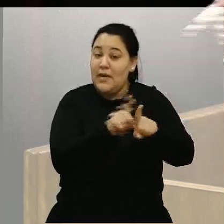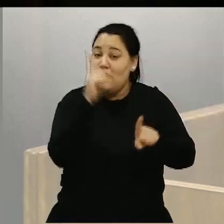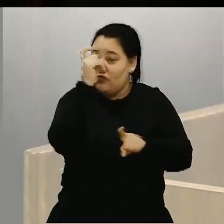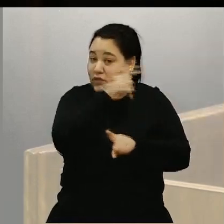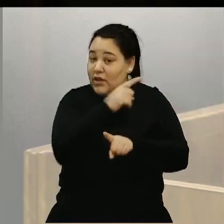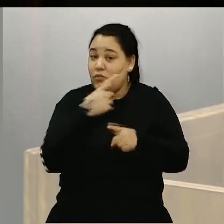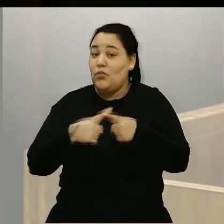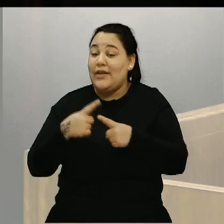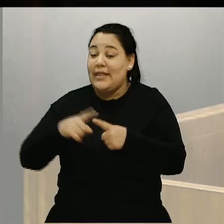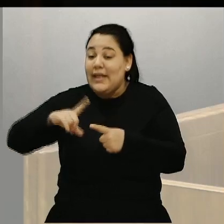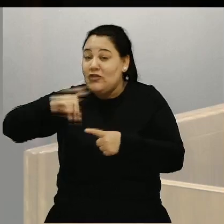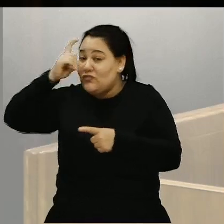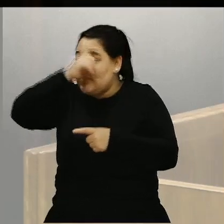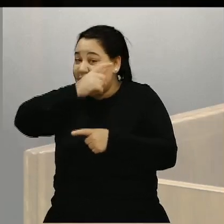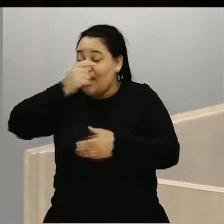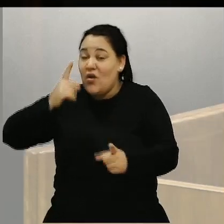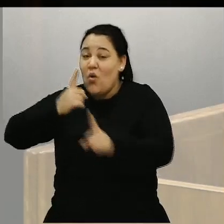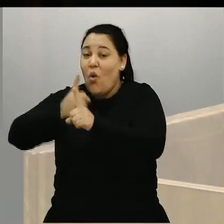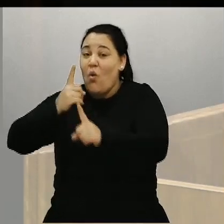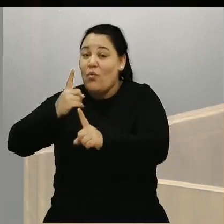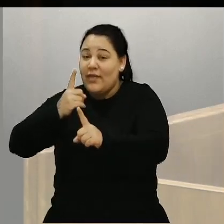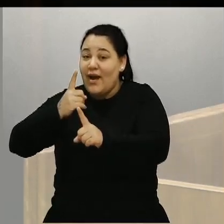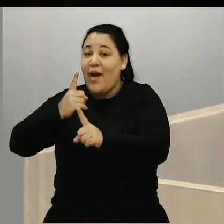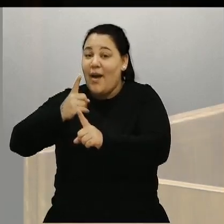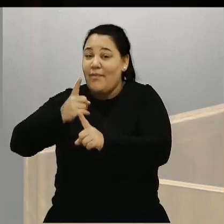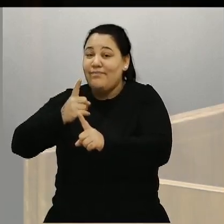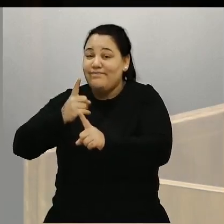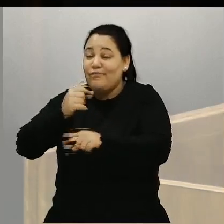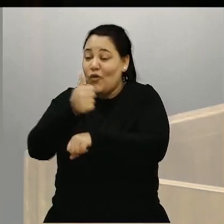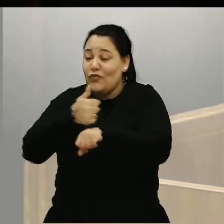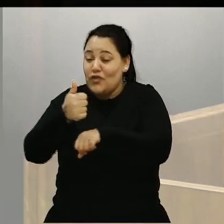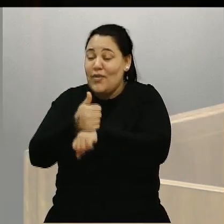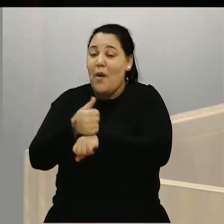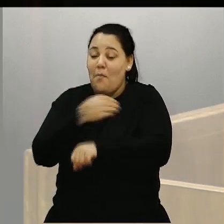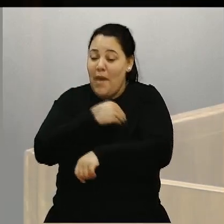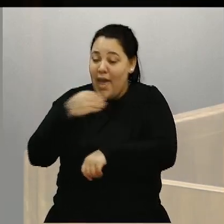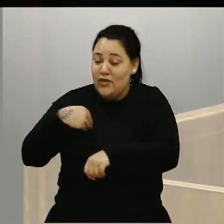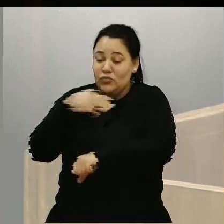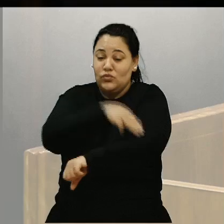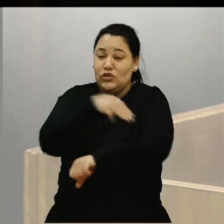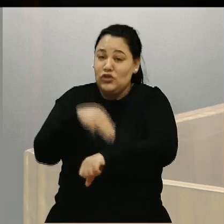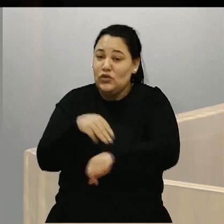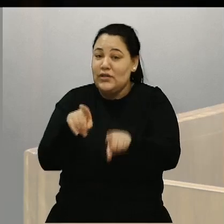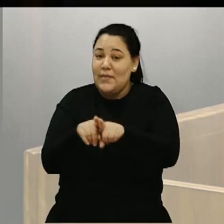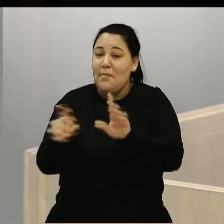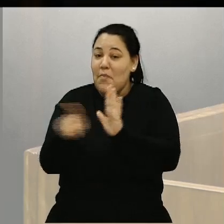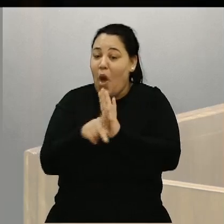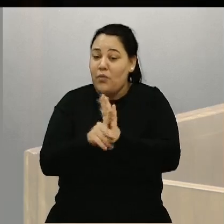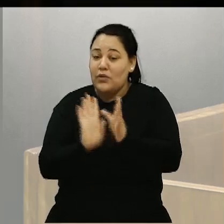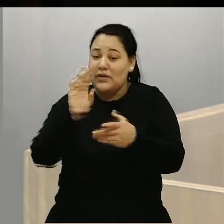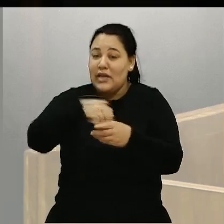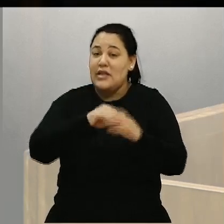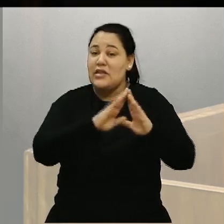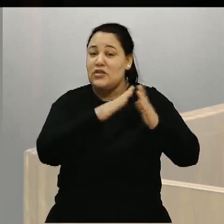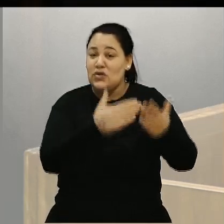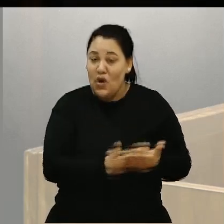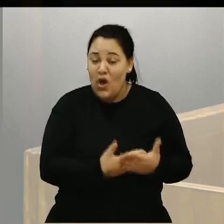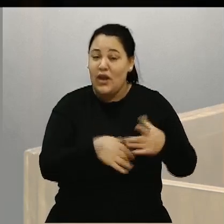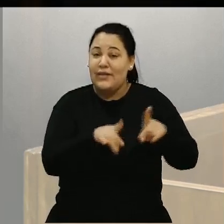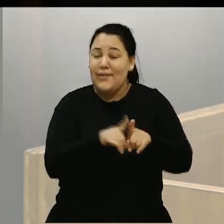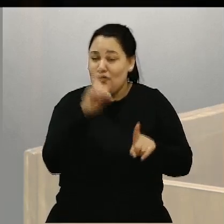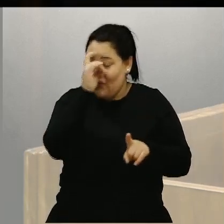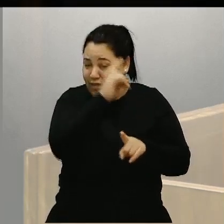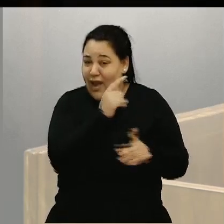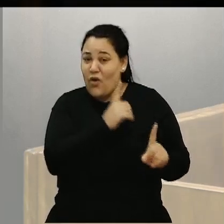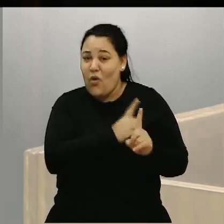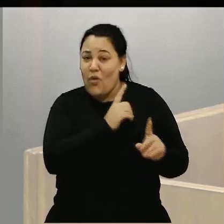de profissionais, nós temos dificuldade de médicos, monitores, nas próprias escolas, as grandes dificuldades de